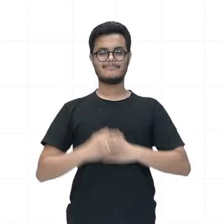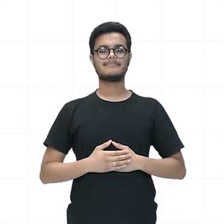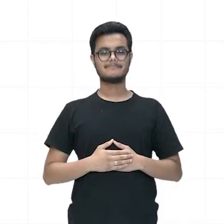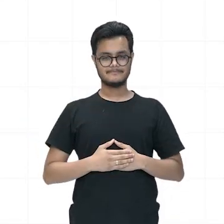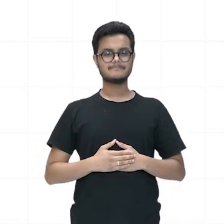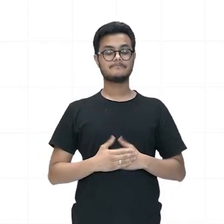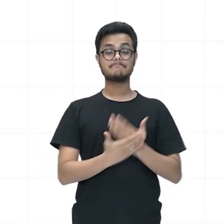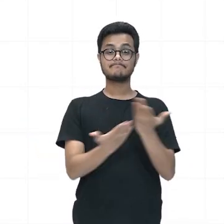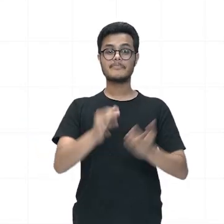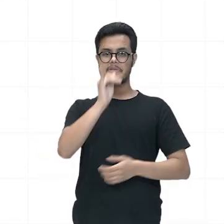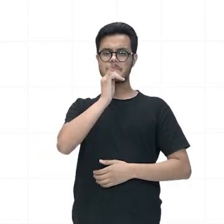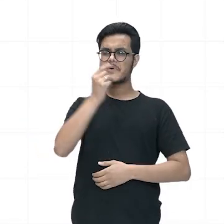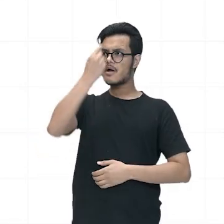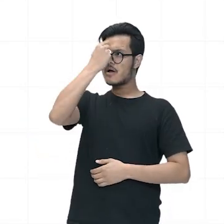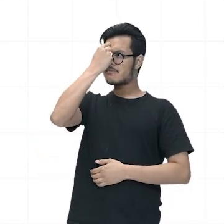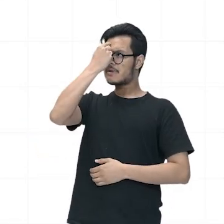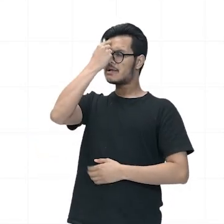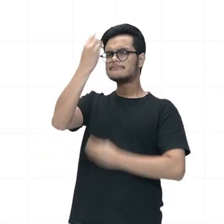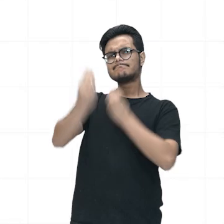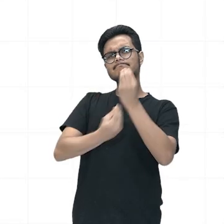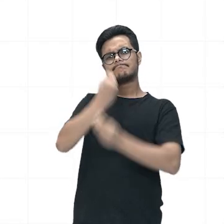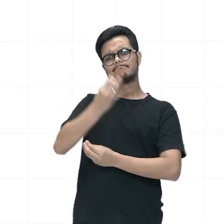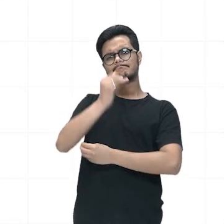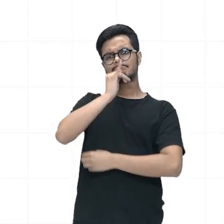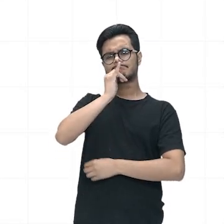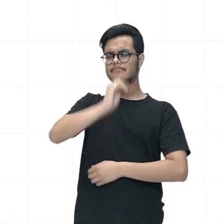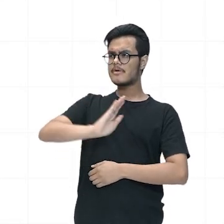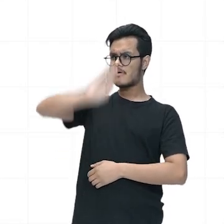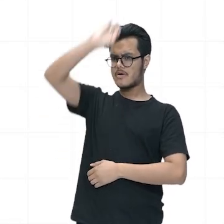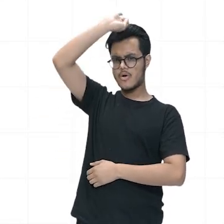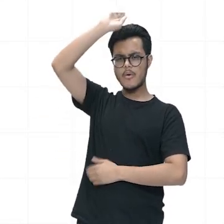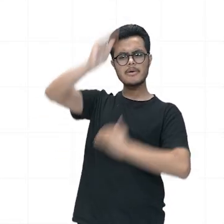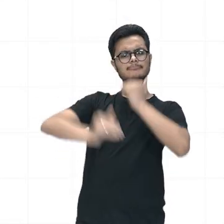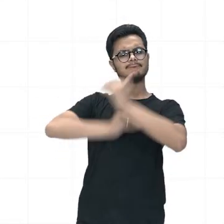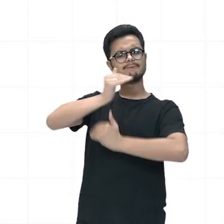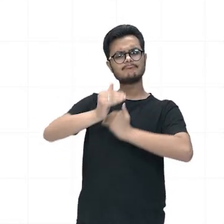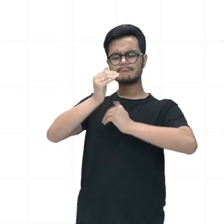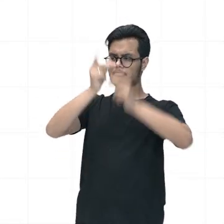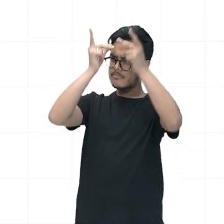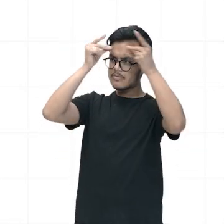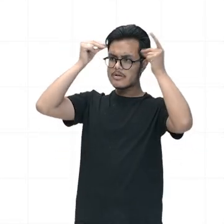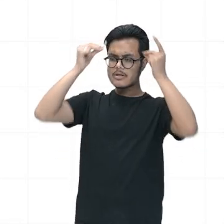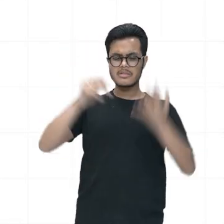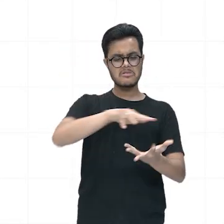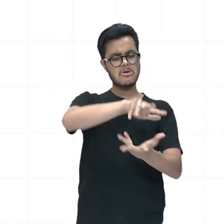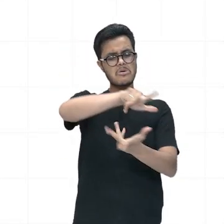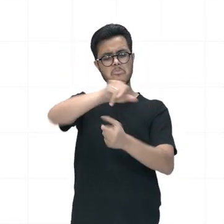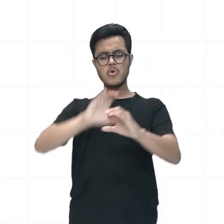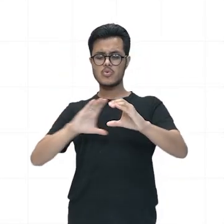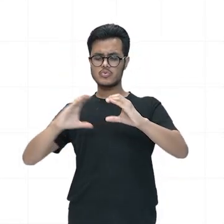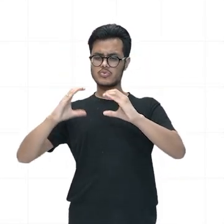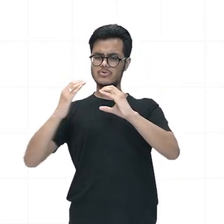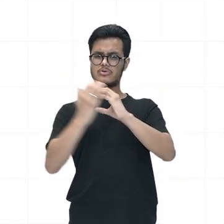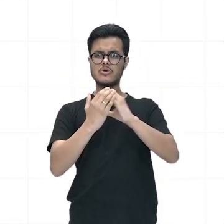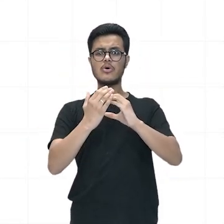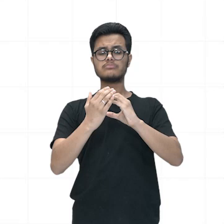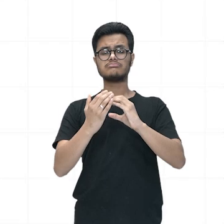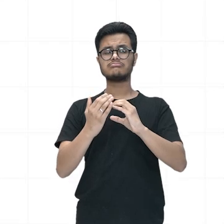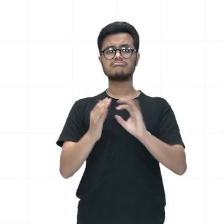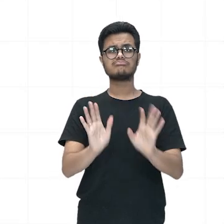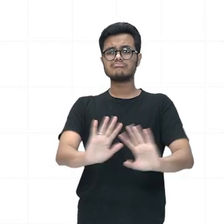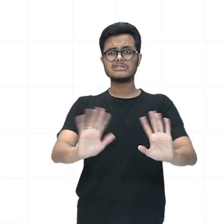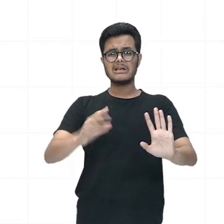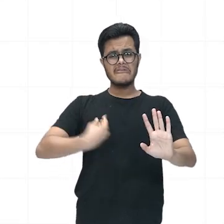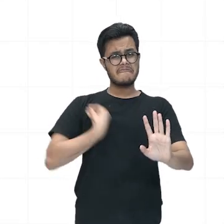combinação de ideias, romanos e desenvolvimento grego, o mundo ocidental como conhecemos hoje